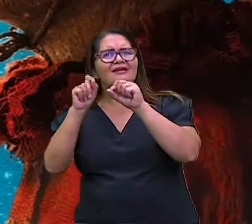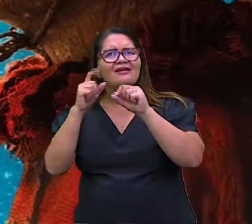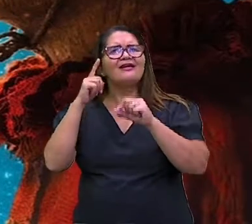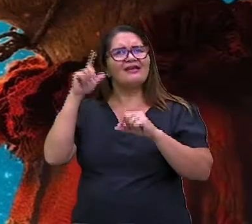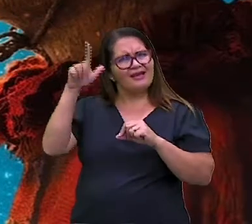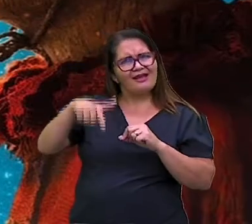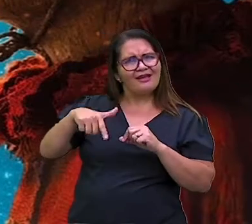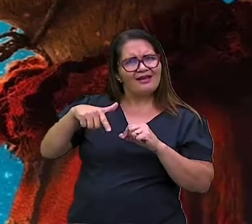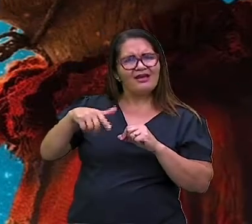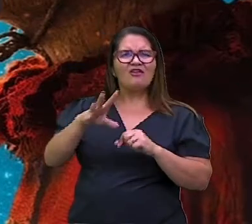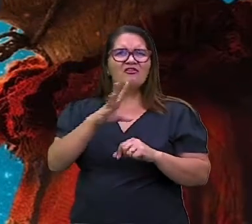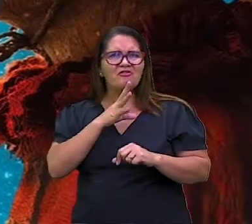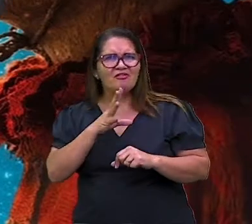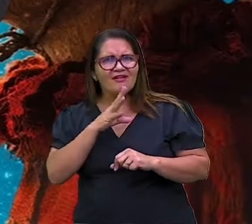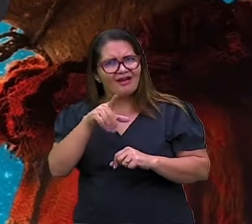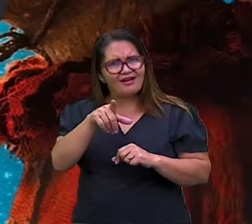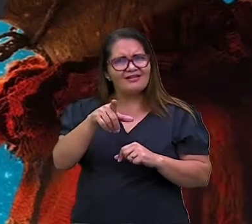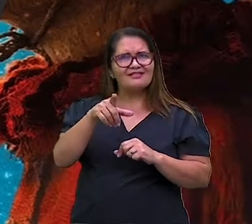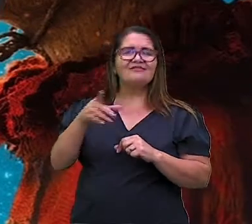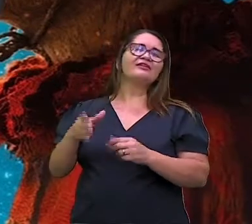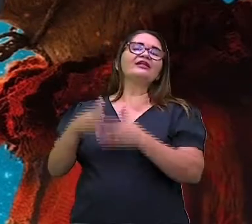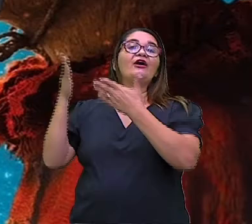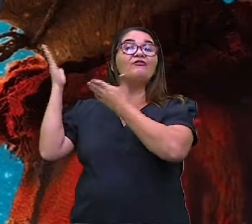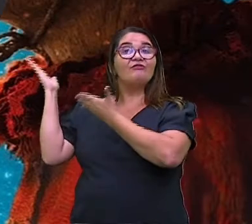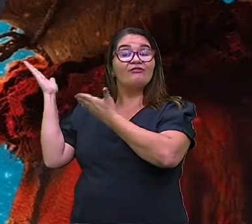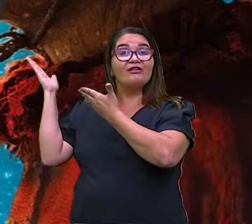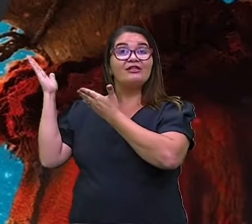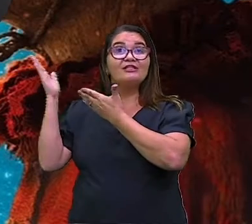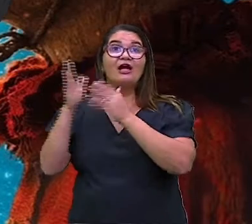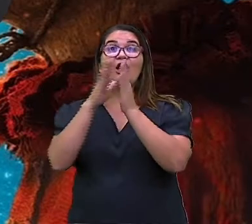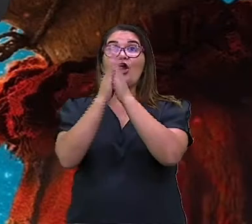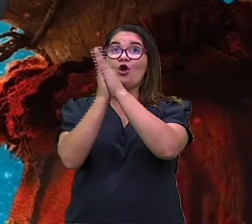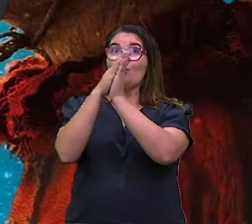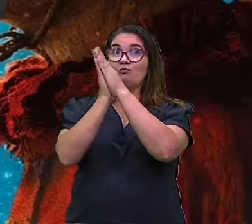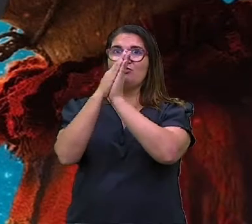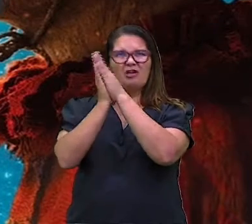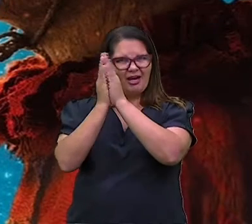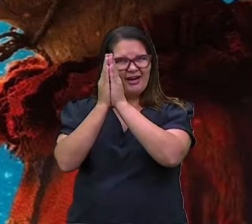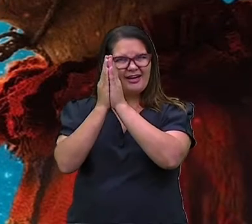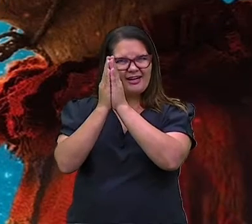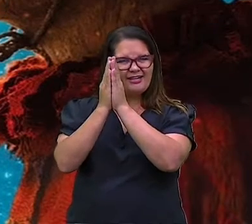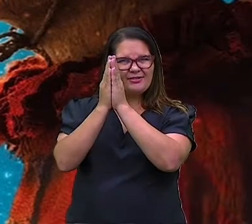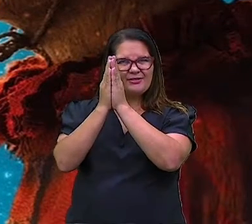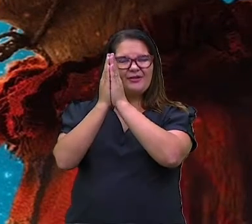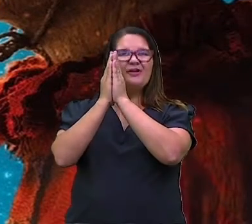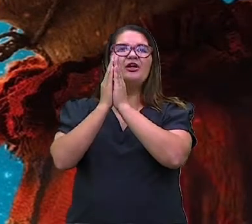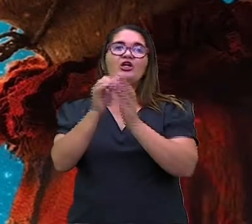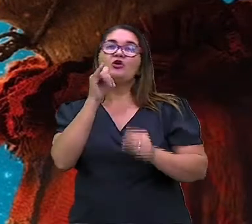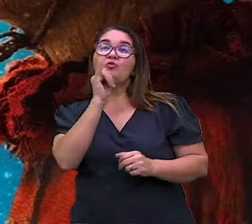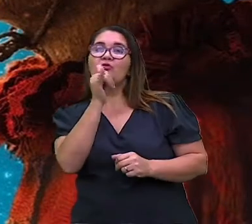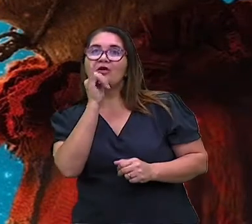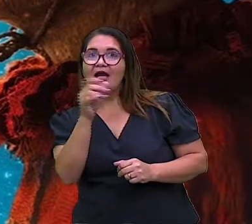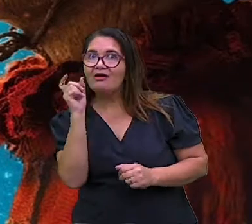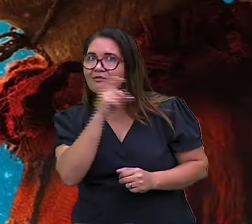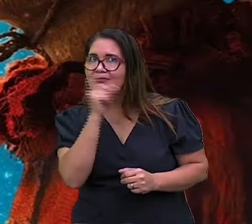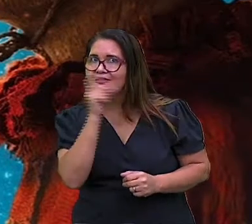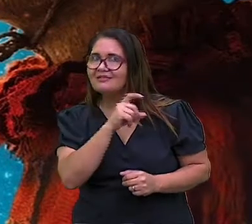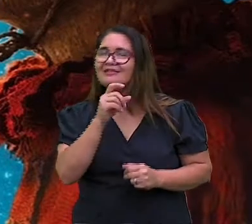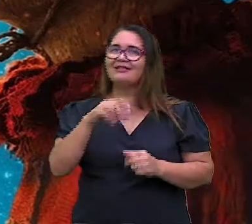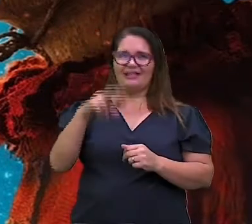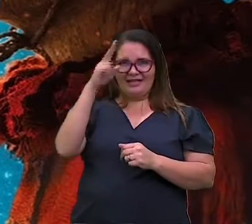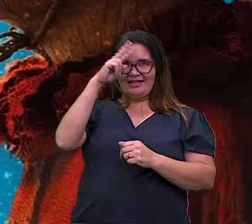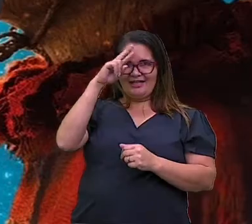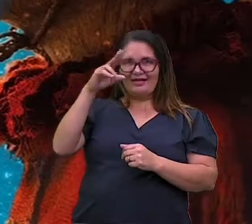Pinóquio, ok? Por que nós usamos ele? Para você achar, às vezes, você acha que é uma coisa e é outra.